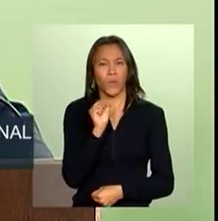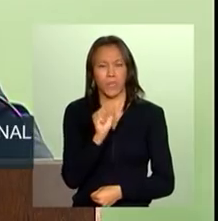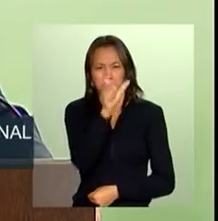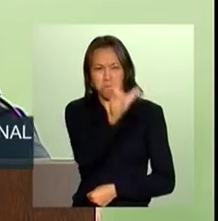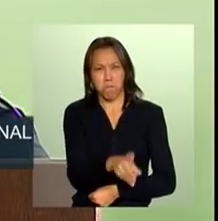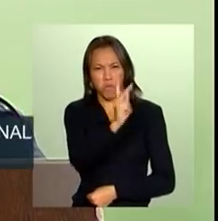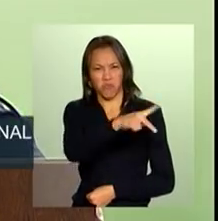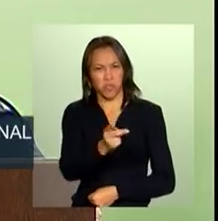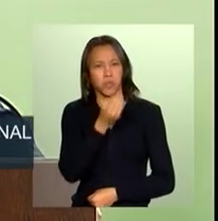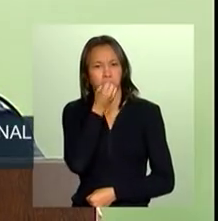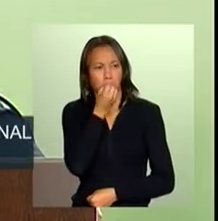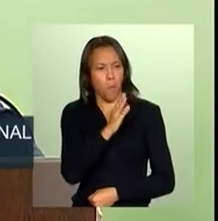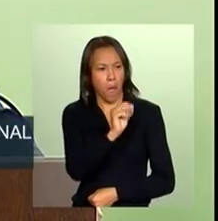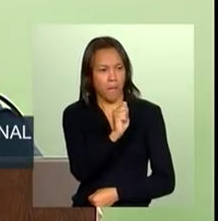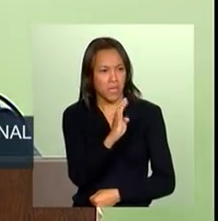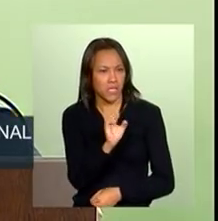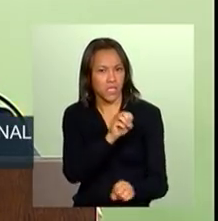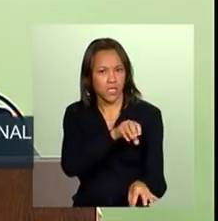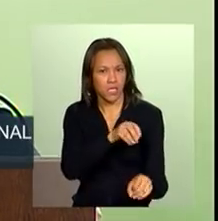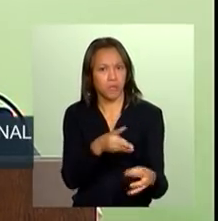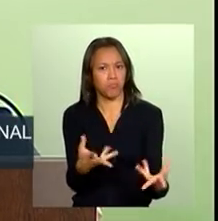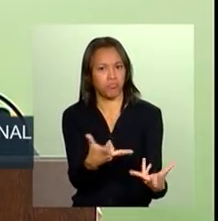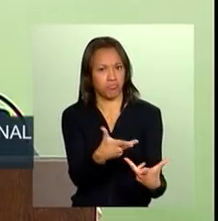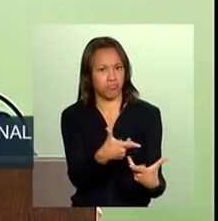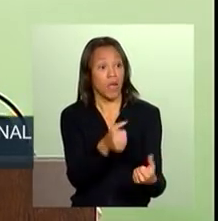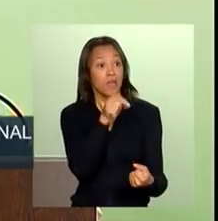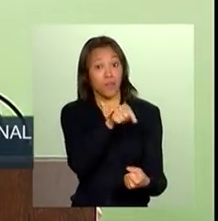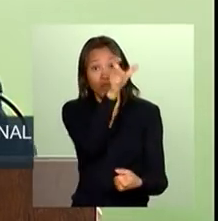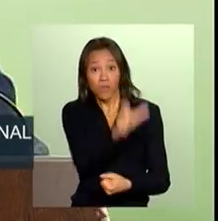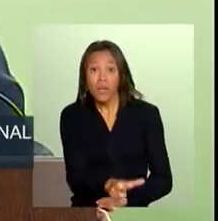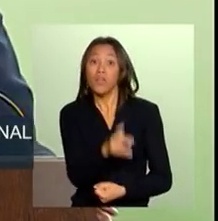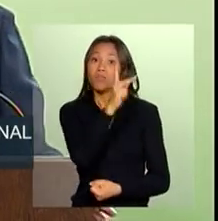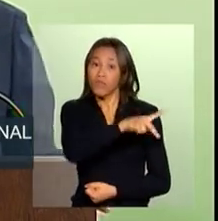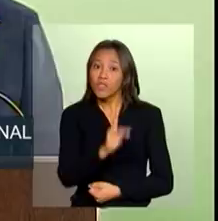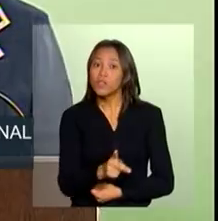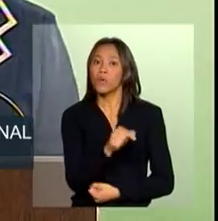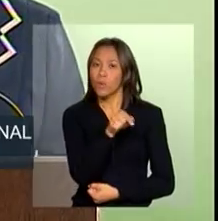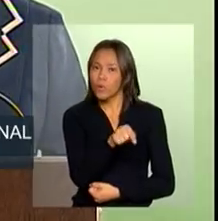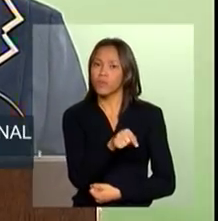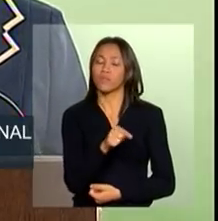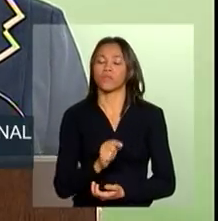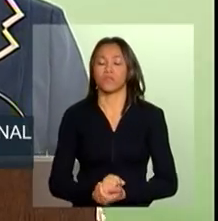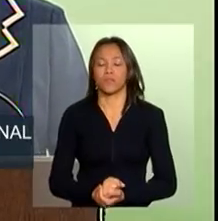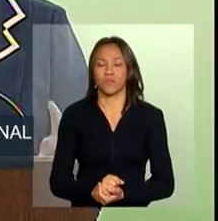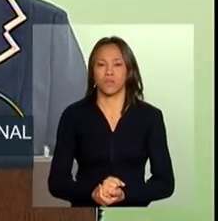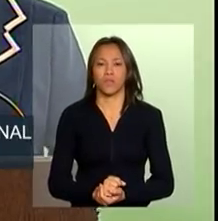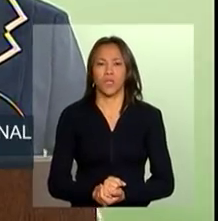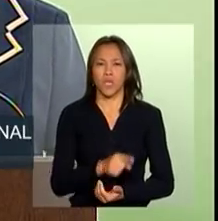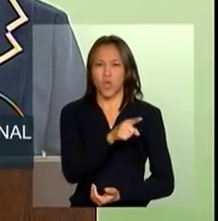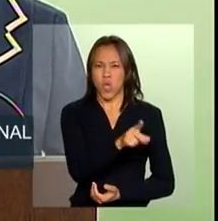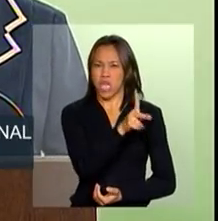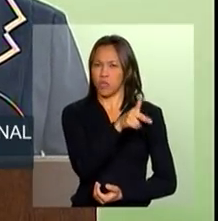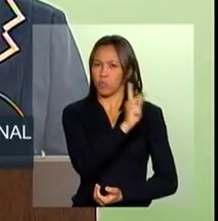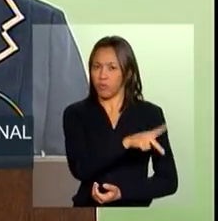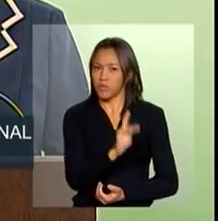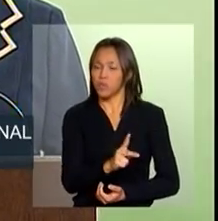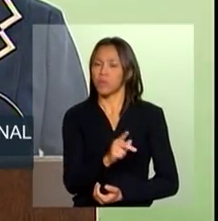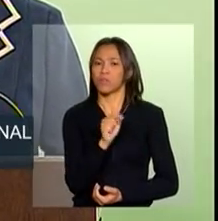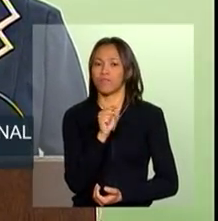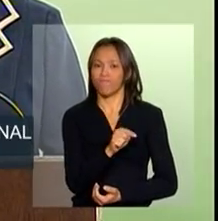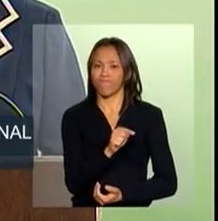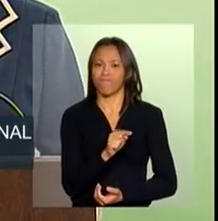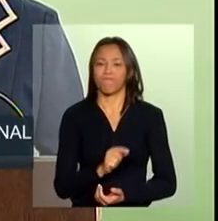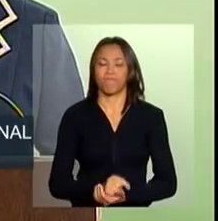professores alfabetizadores e torne alfabetizadores os professores